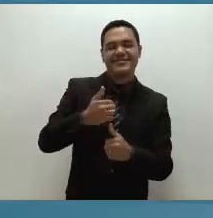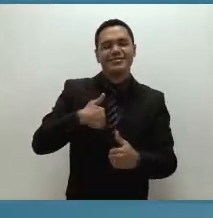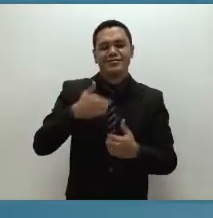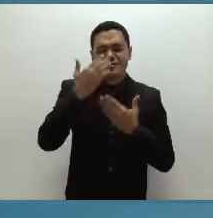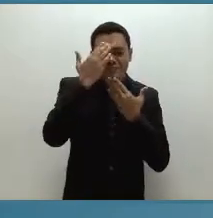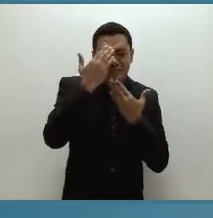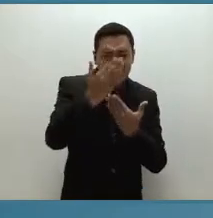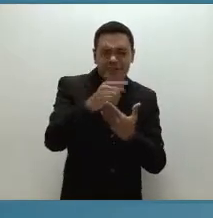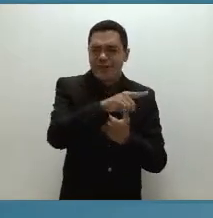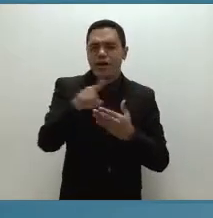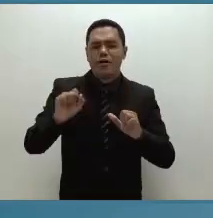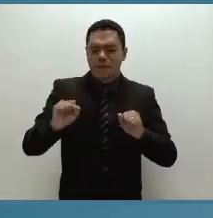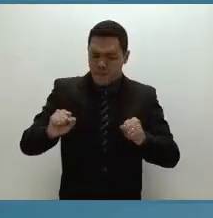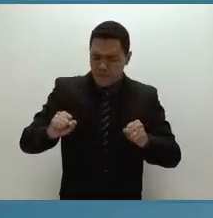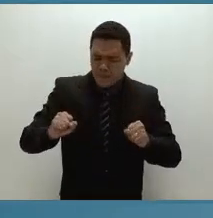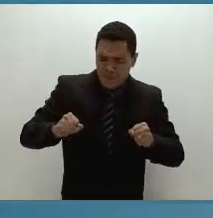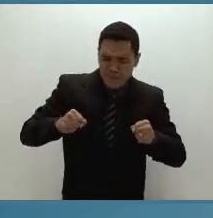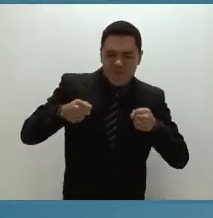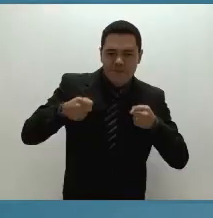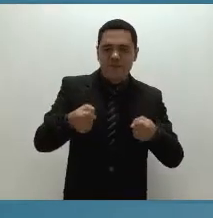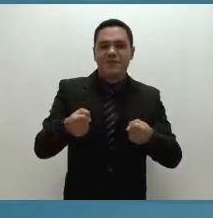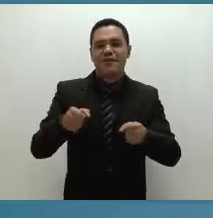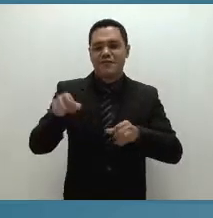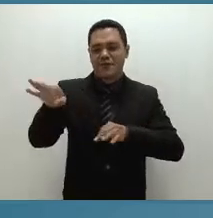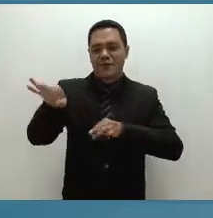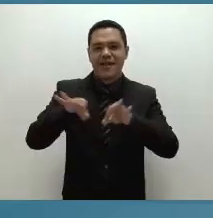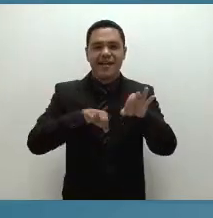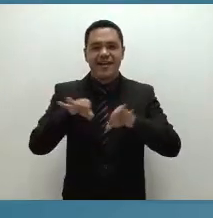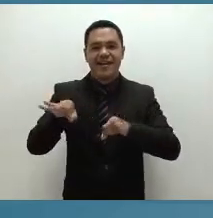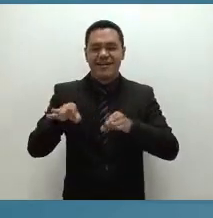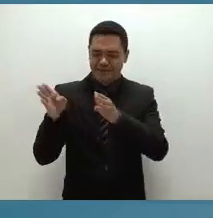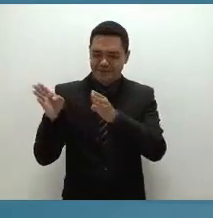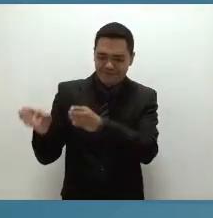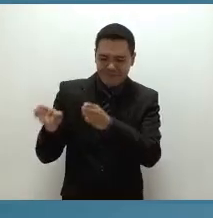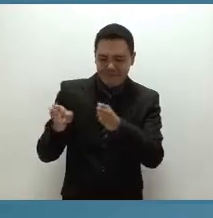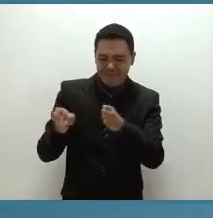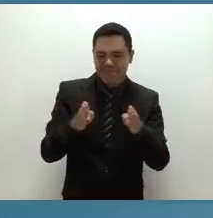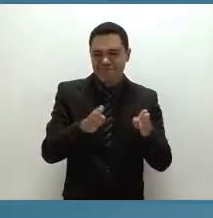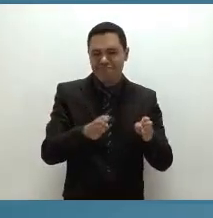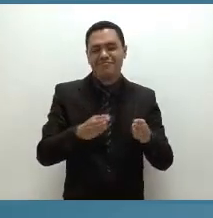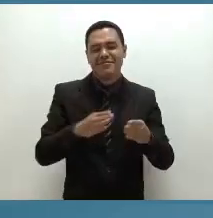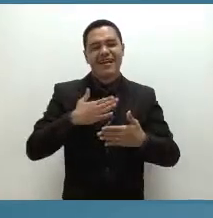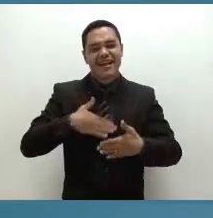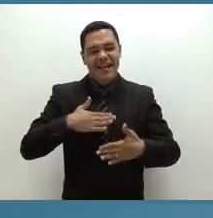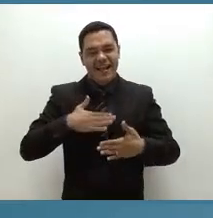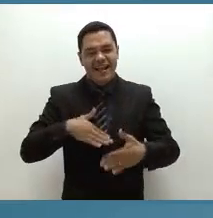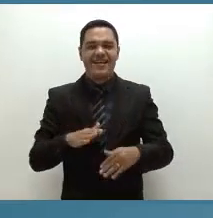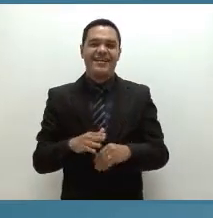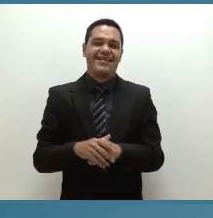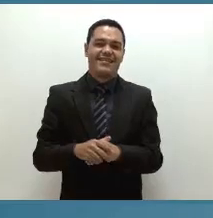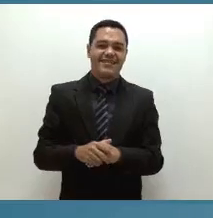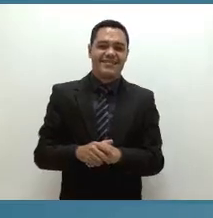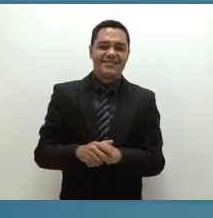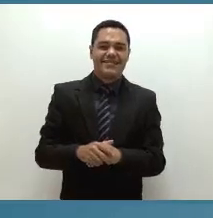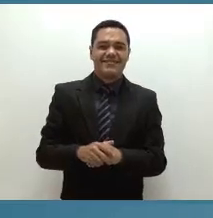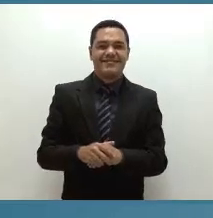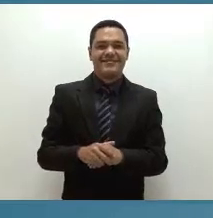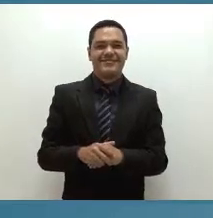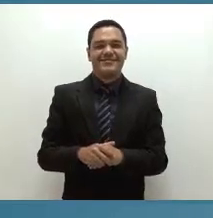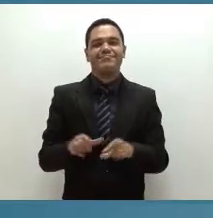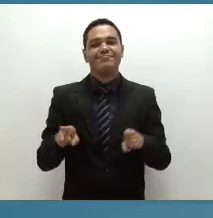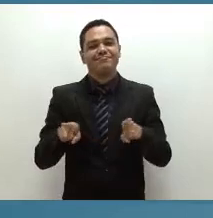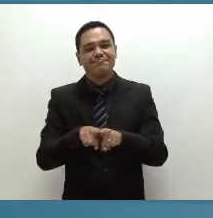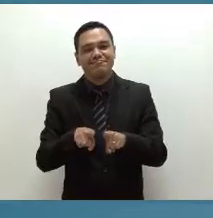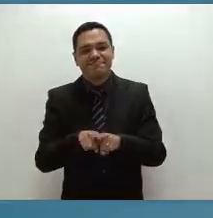o empenho de Vossa Excelência para que tudo corresse na normalidade. Gostaria